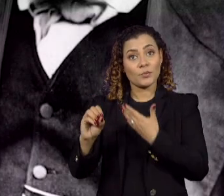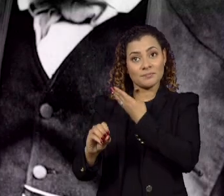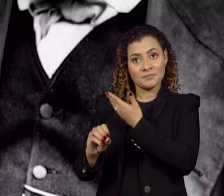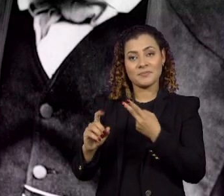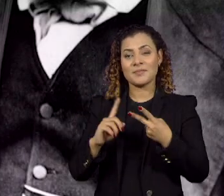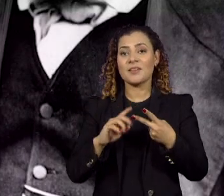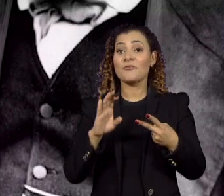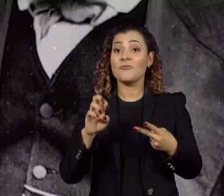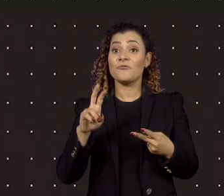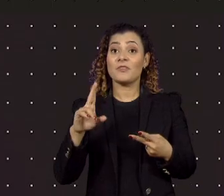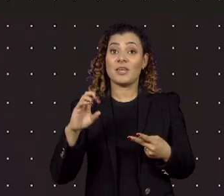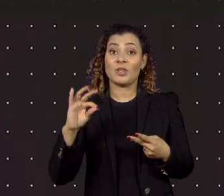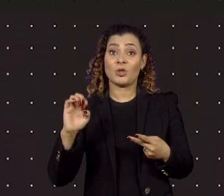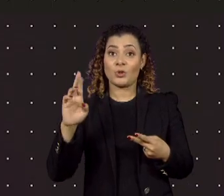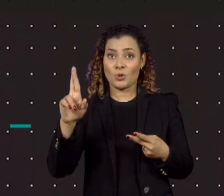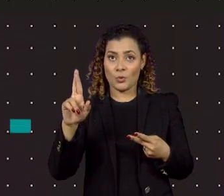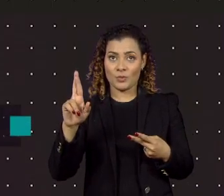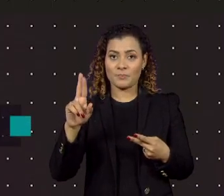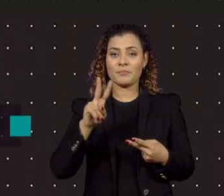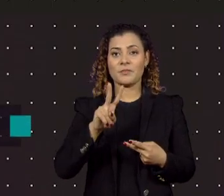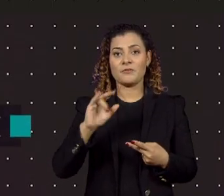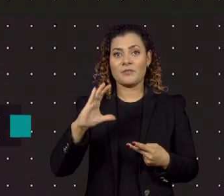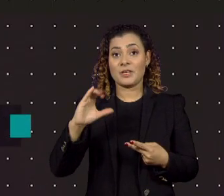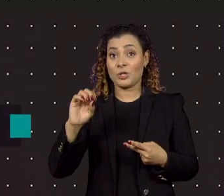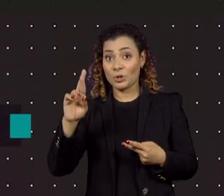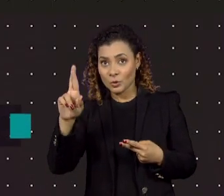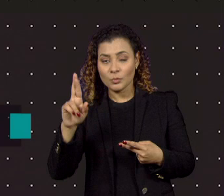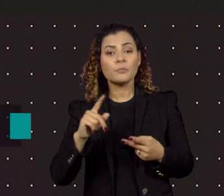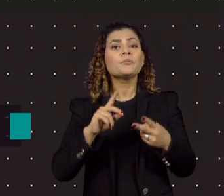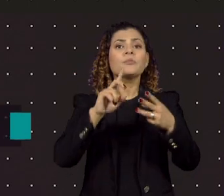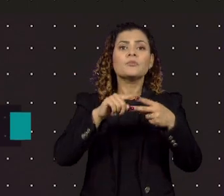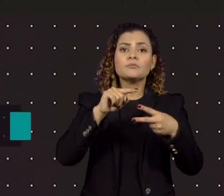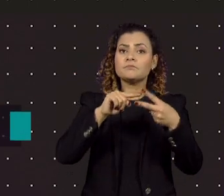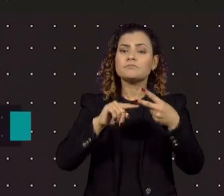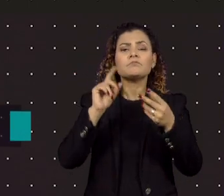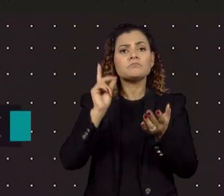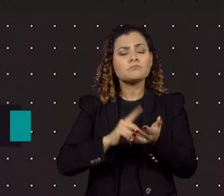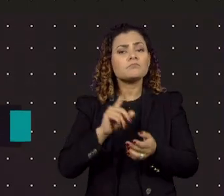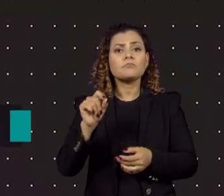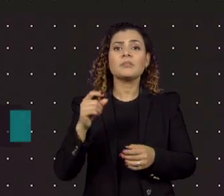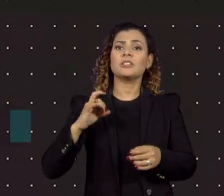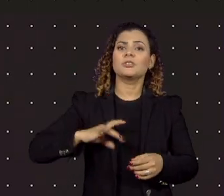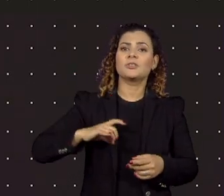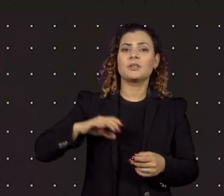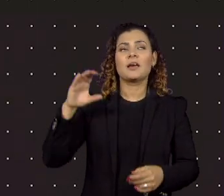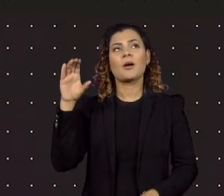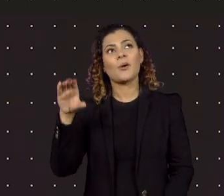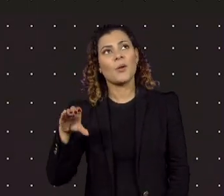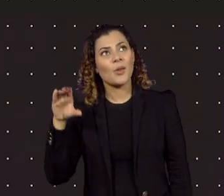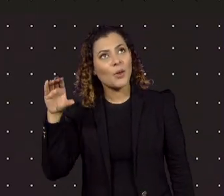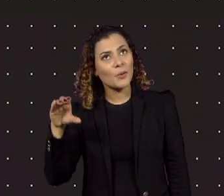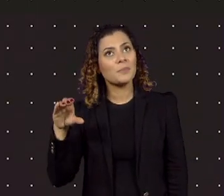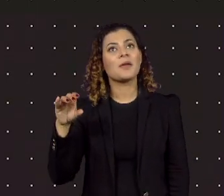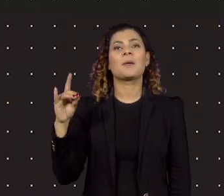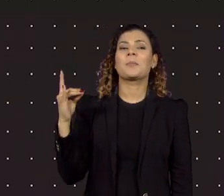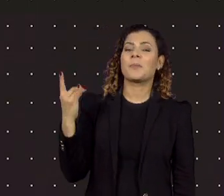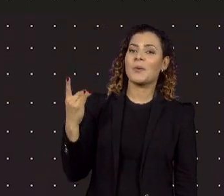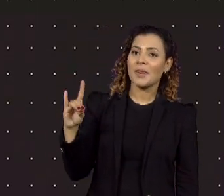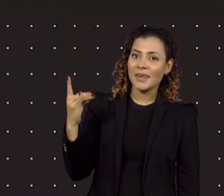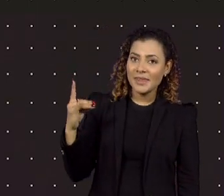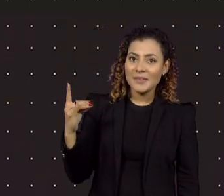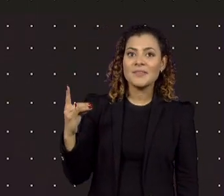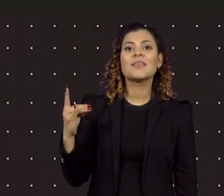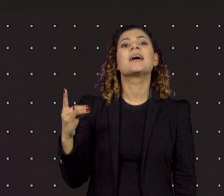Victor Hugo. O Ilo falava muito da América Latina, do Chile, da Colômbia, da Bolívia,